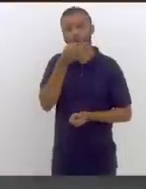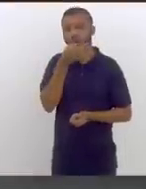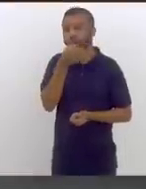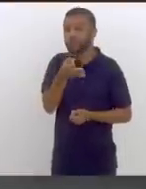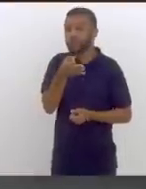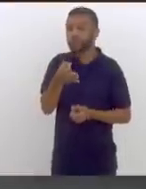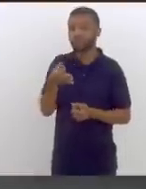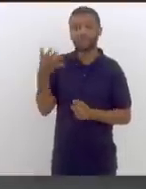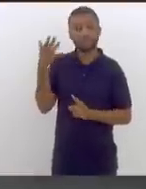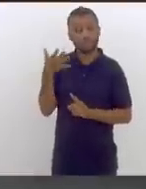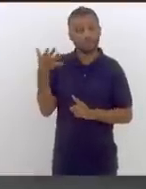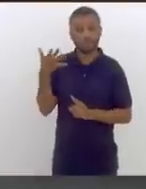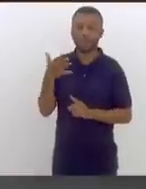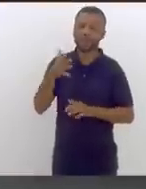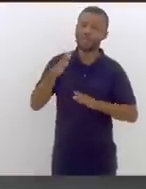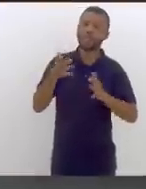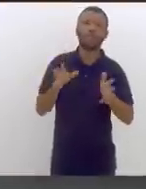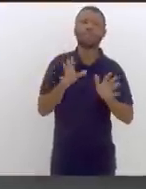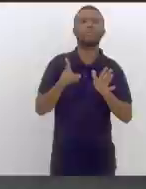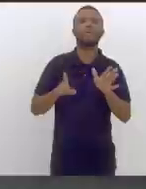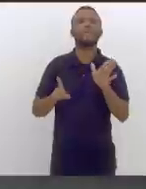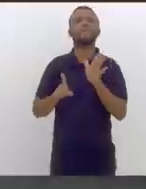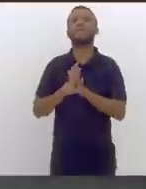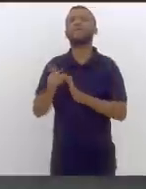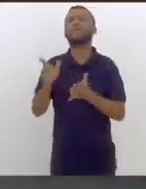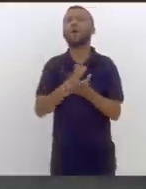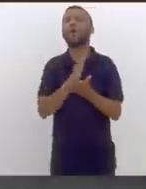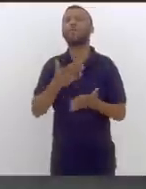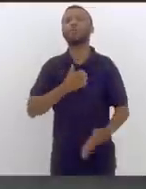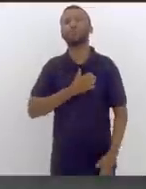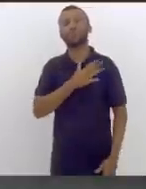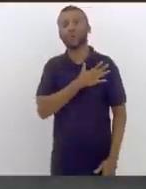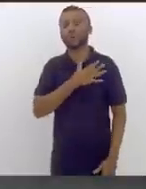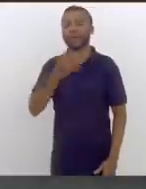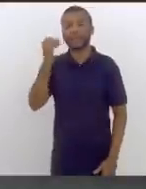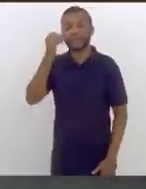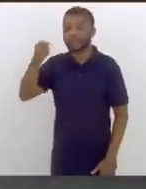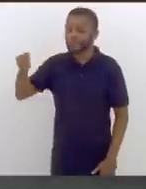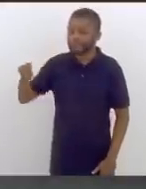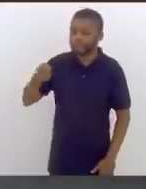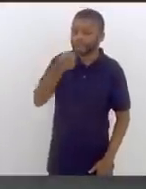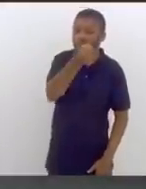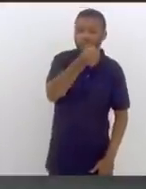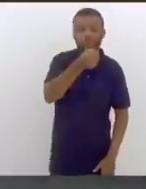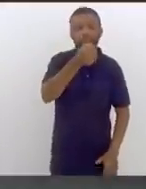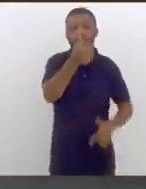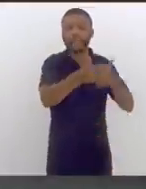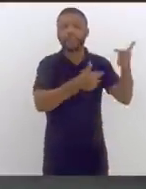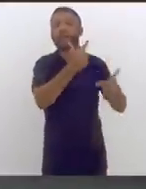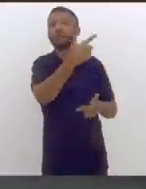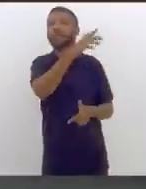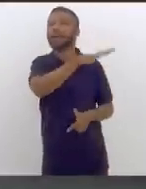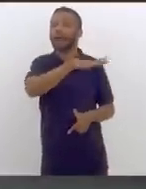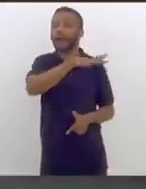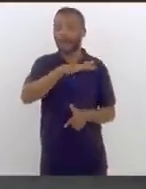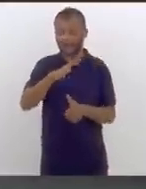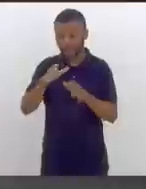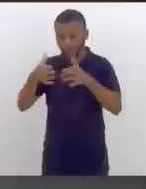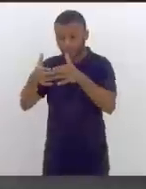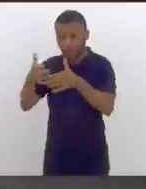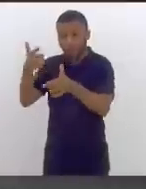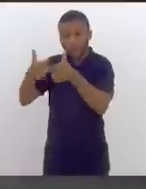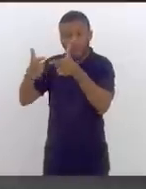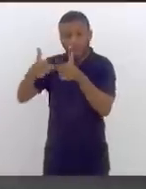sugestão ao invés de fazer a pergunta Luiz Coronel remaneja esse povo bota esse pessoal que Saúde Mental para trabalhar